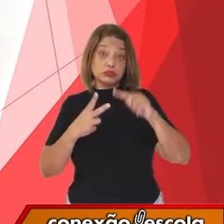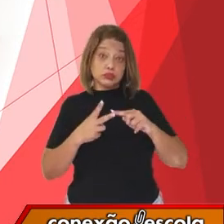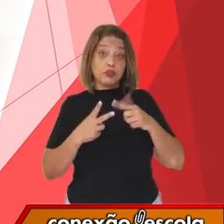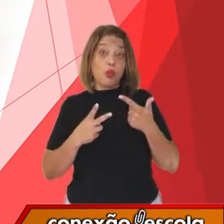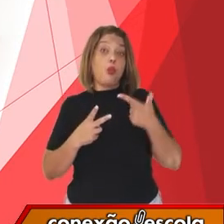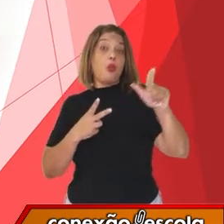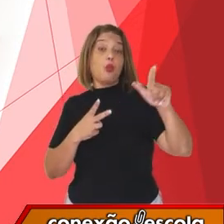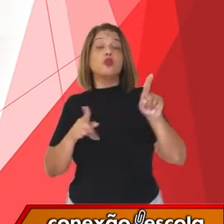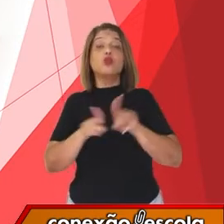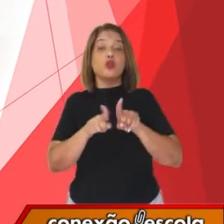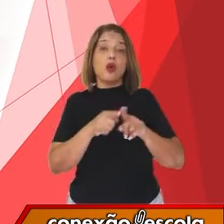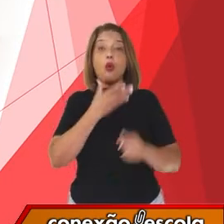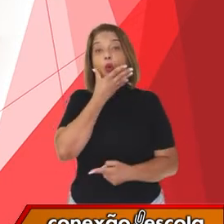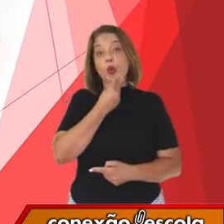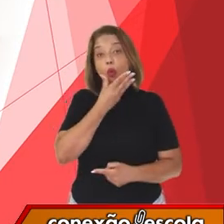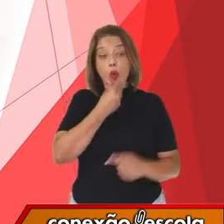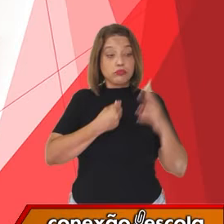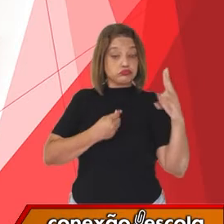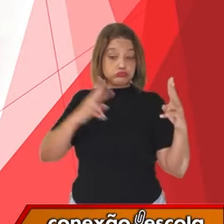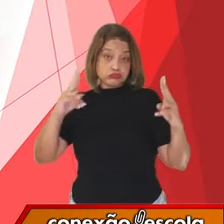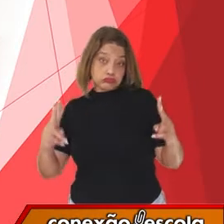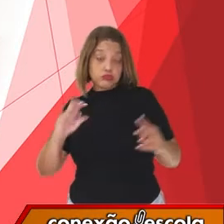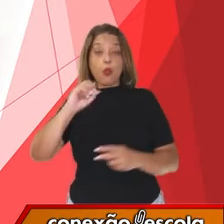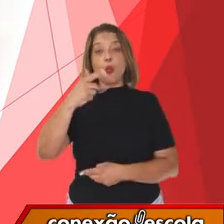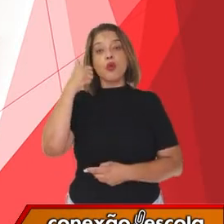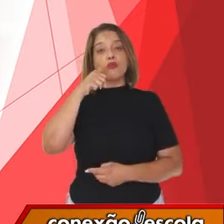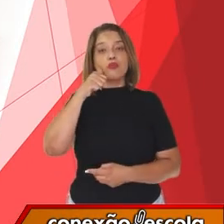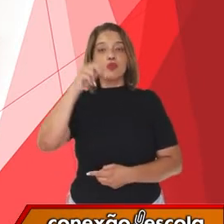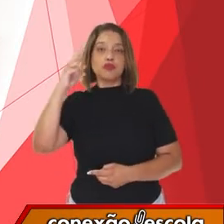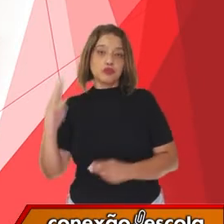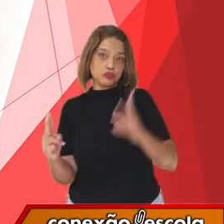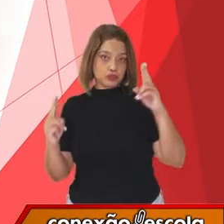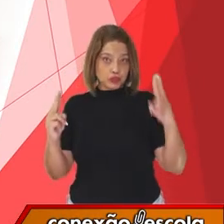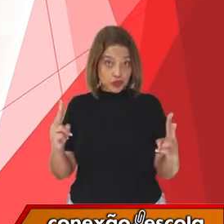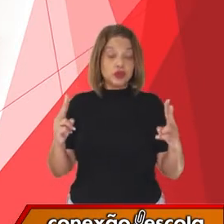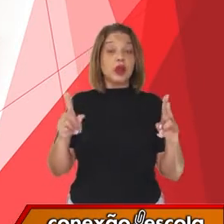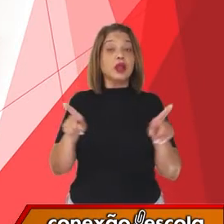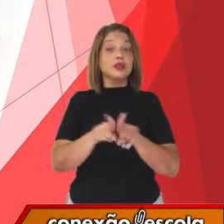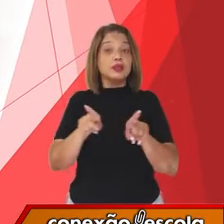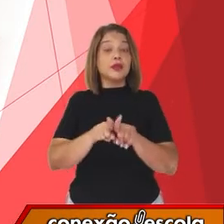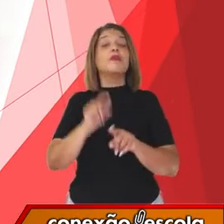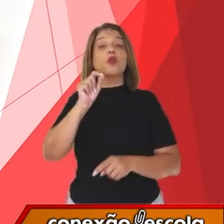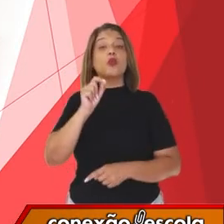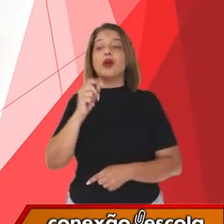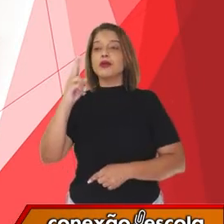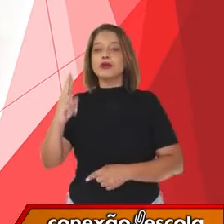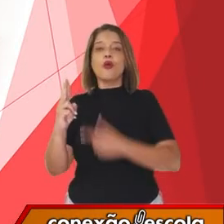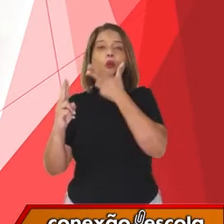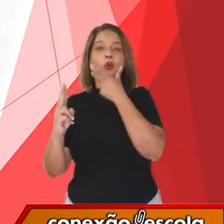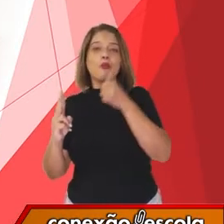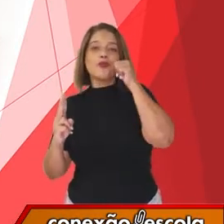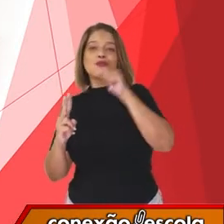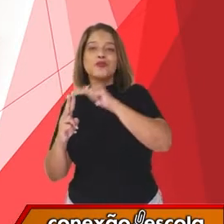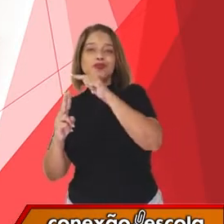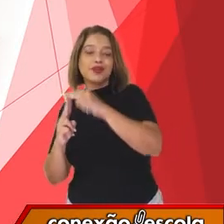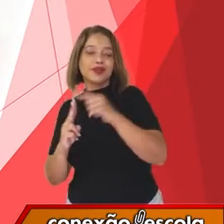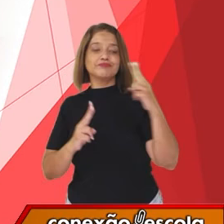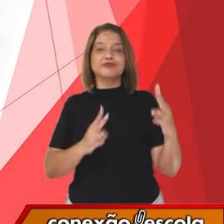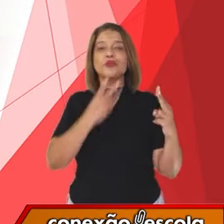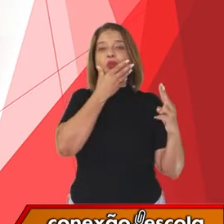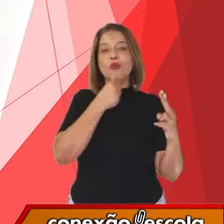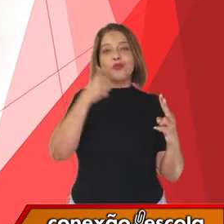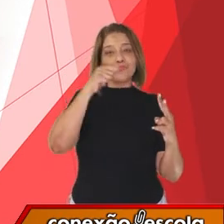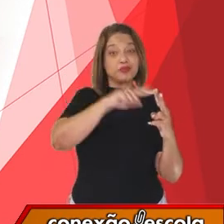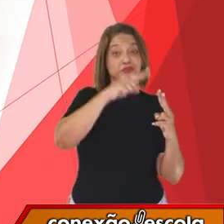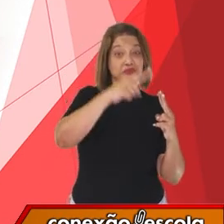modalidades, masculino ou feminino. E uma terceira opção, o misto. Então, eu